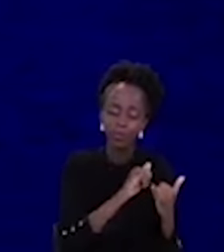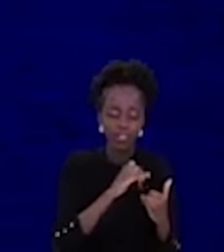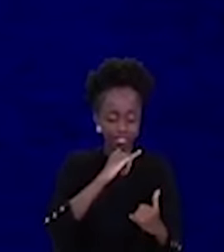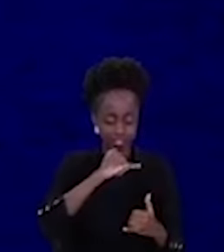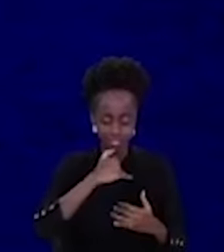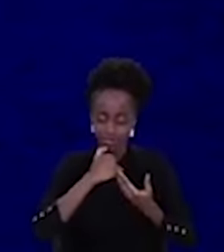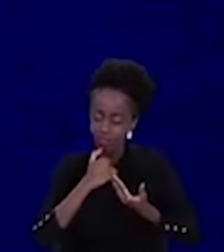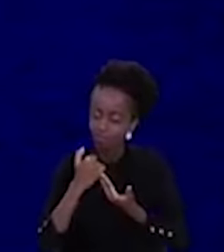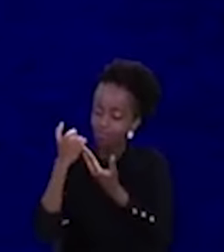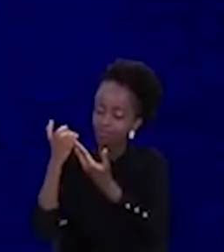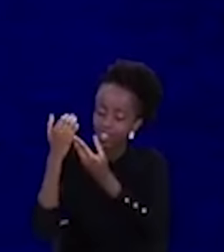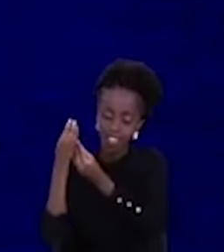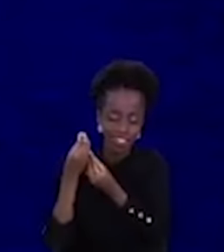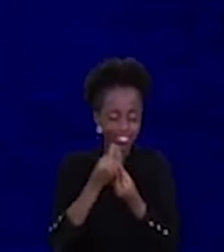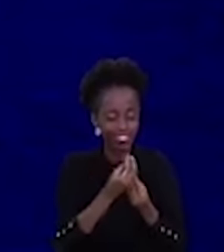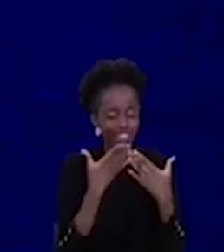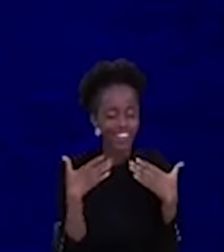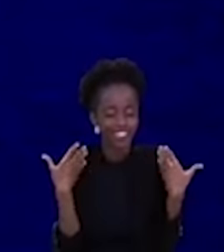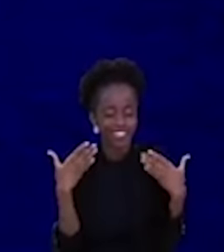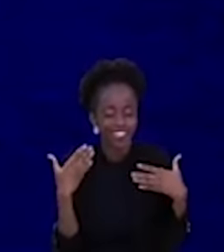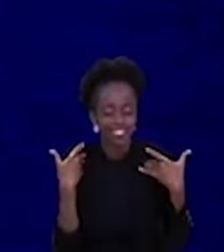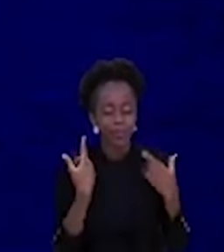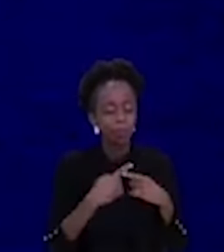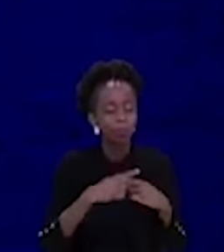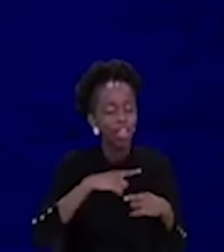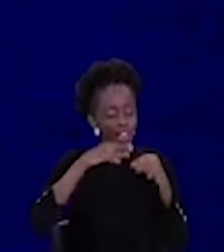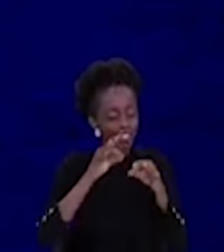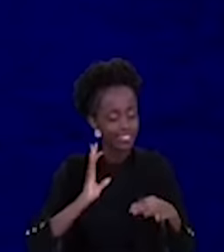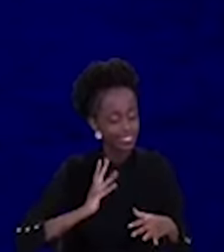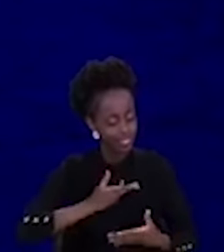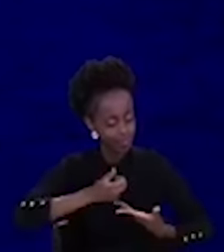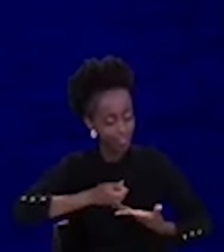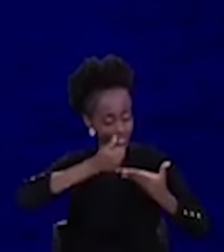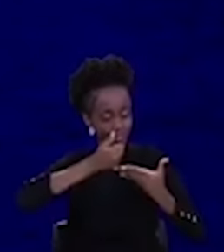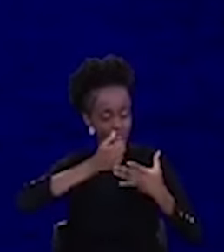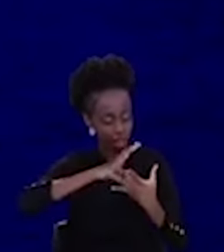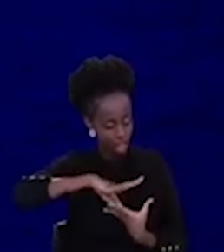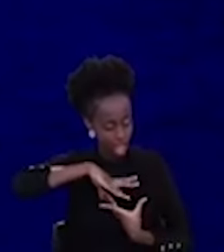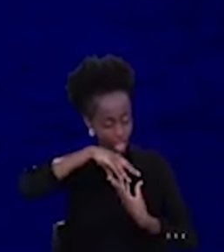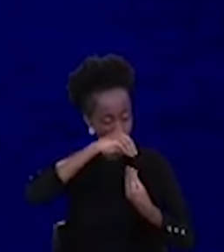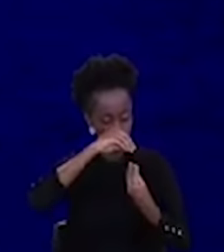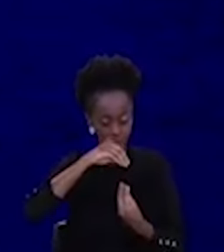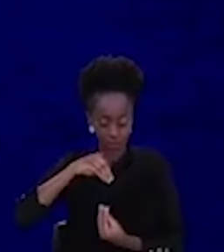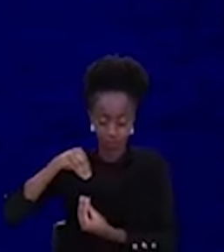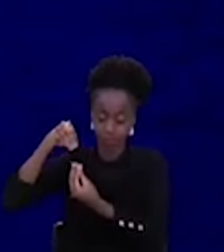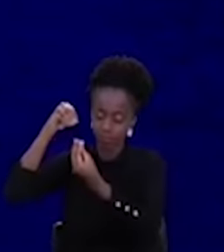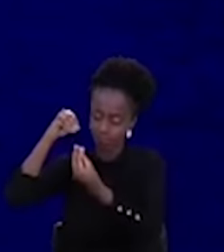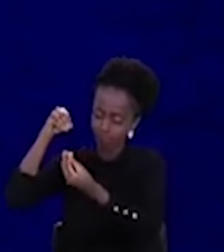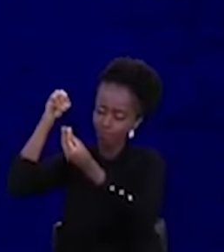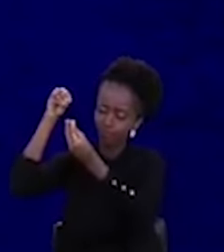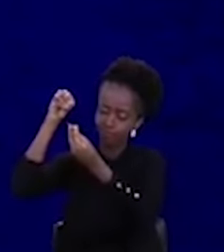e recebe a alegria da salvação. A gente entrega a alma e a